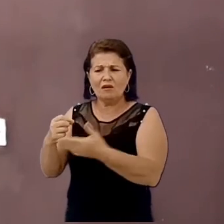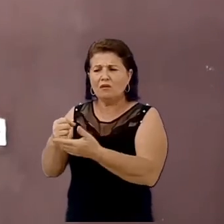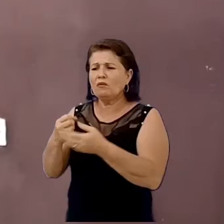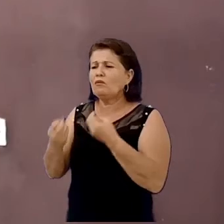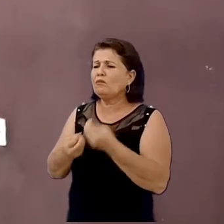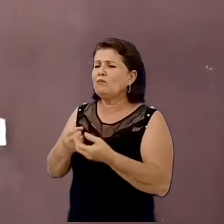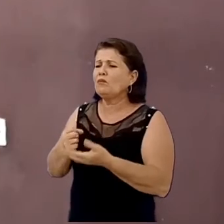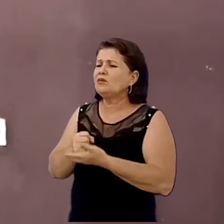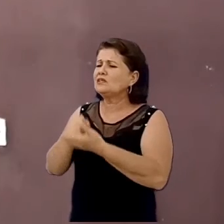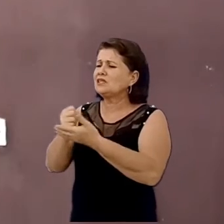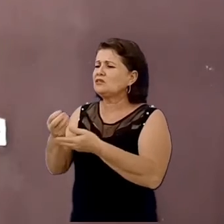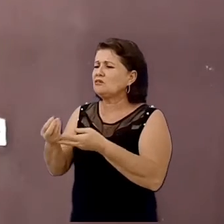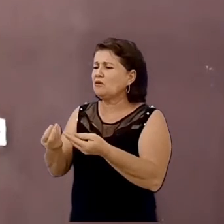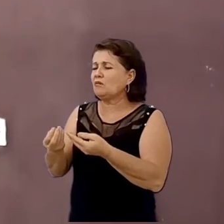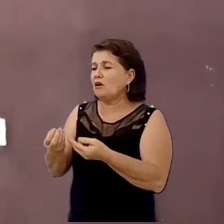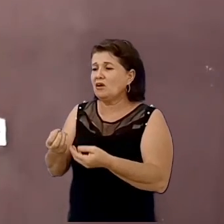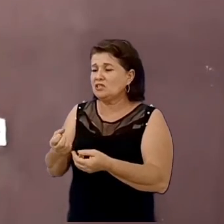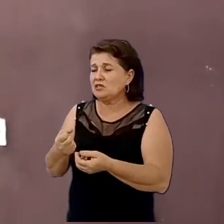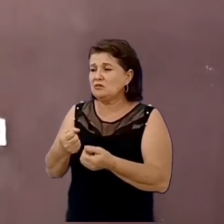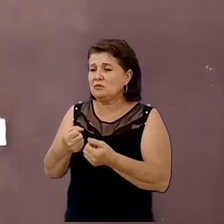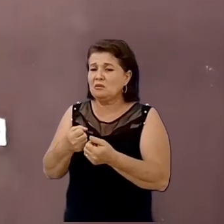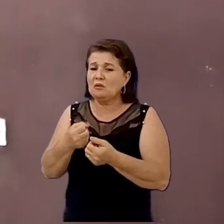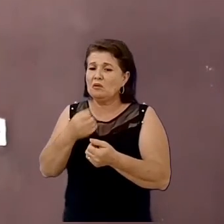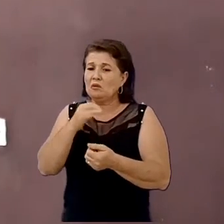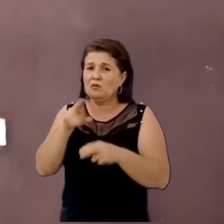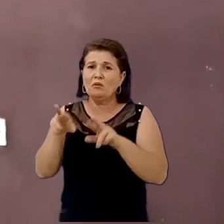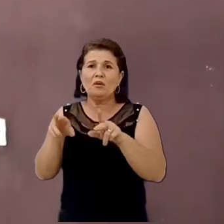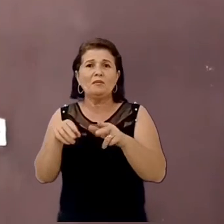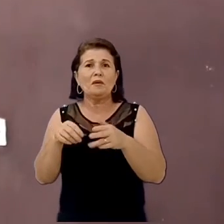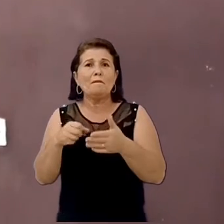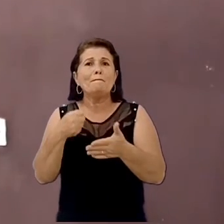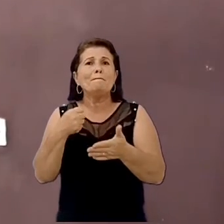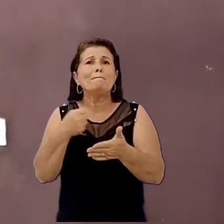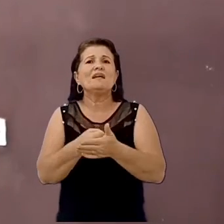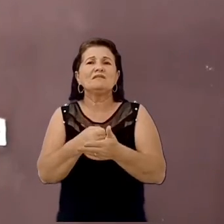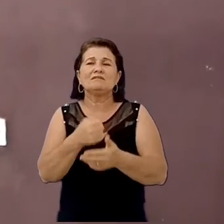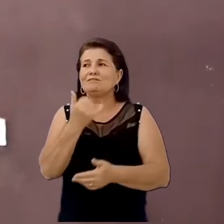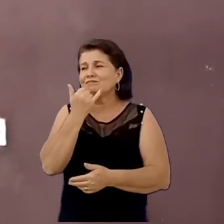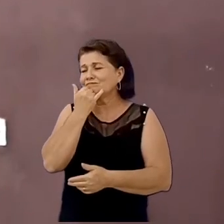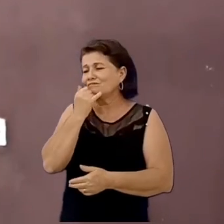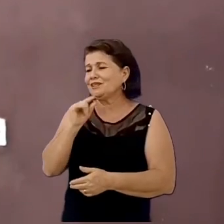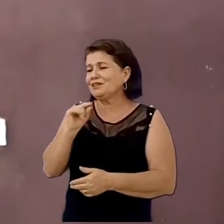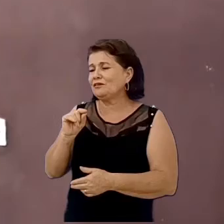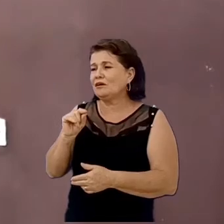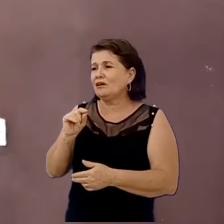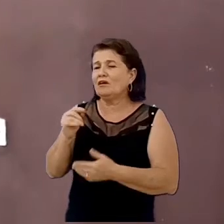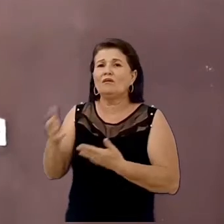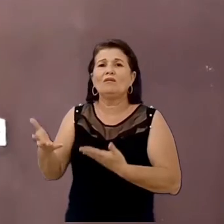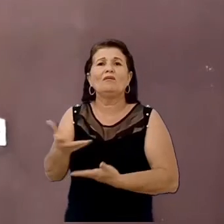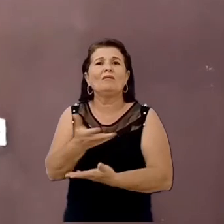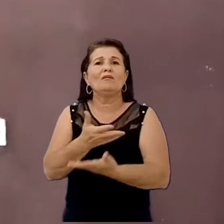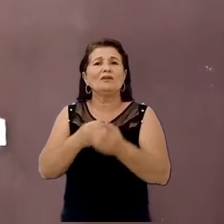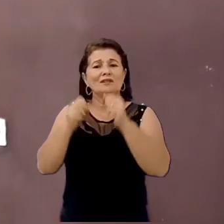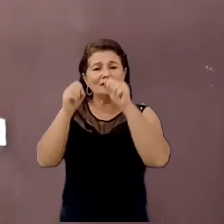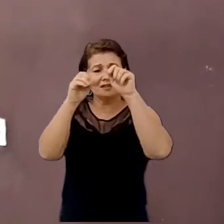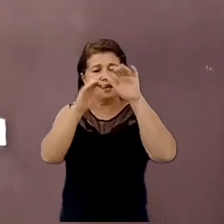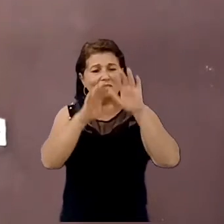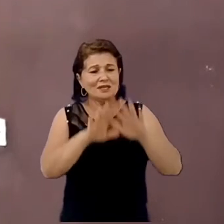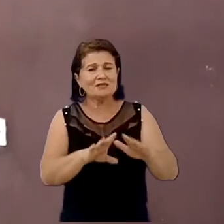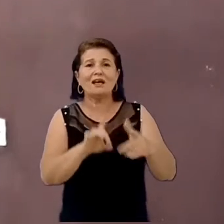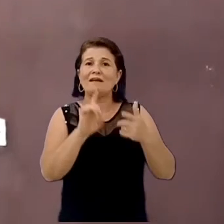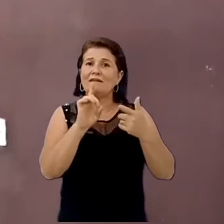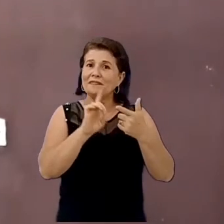pisou no teu pé, você diz, eu te perdoo, vamos conversar, vamos resolver. Você tem abençoado também a vida do